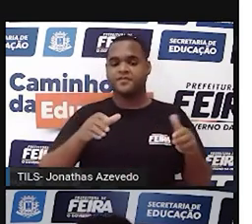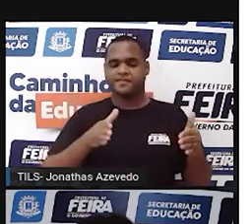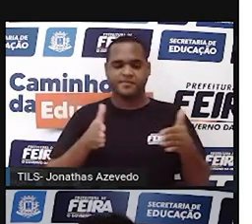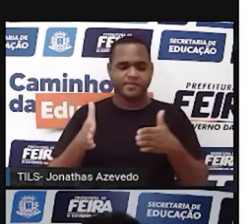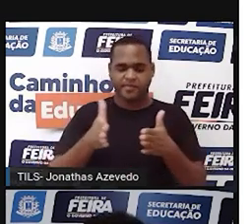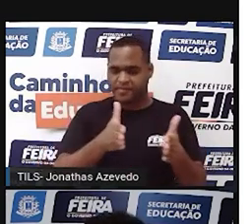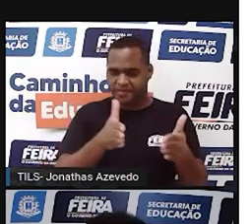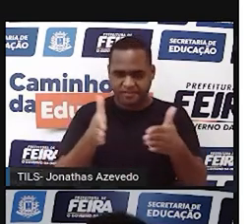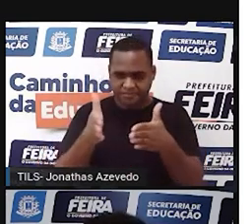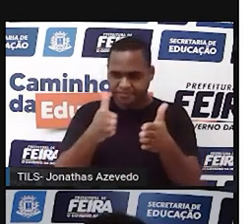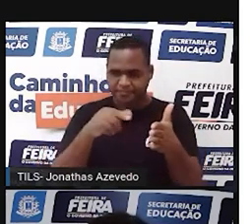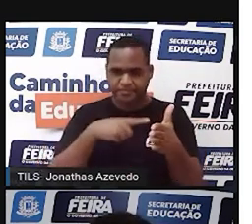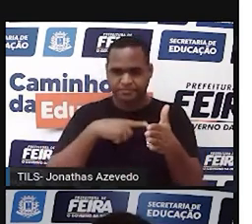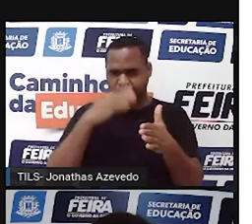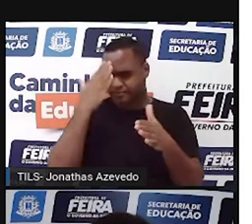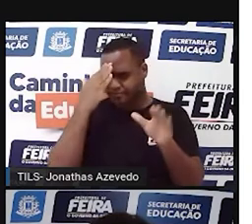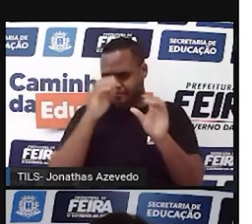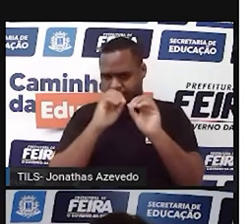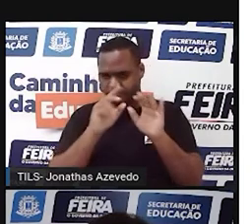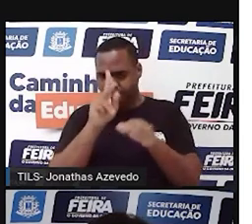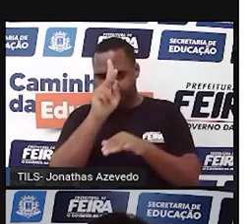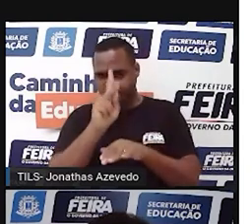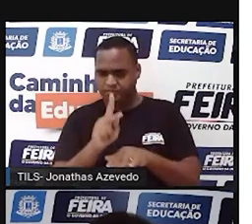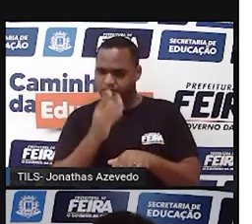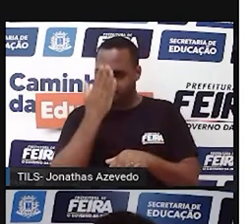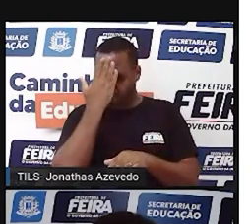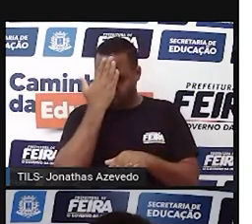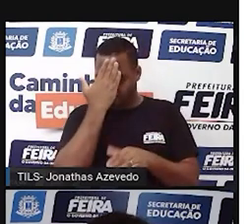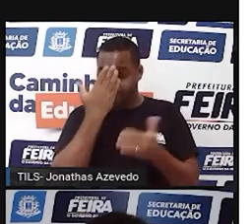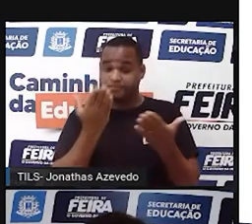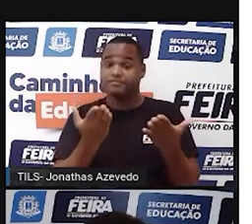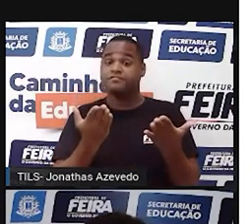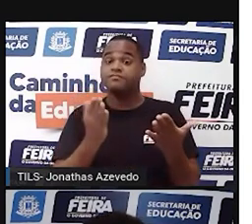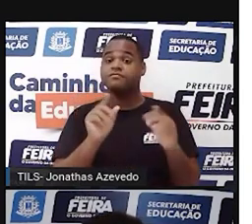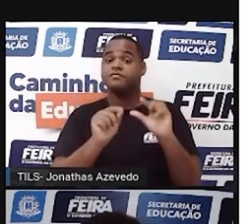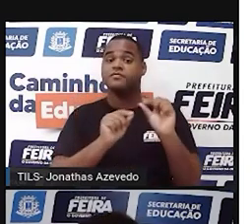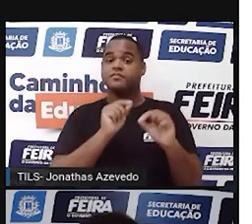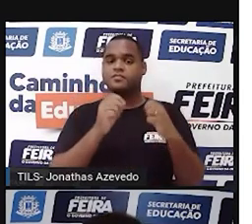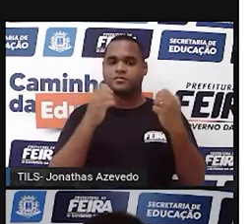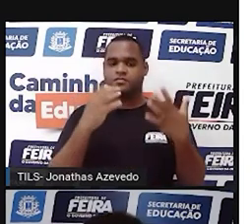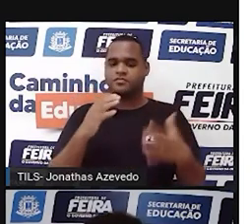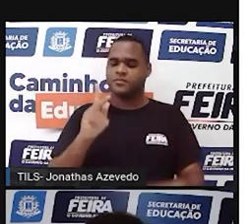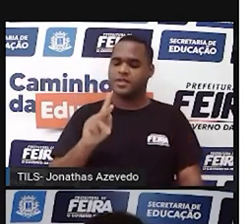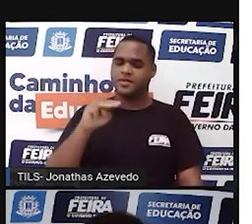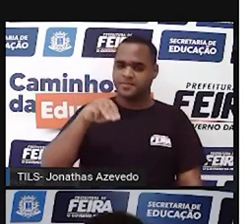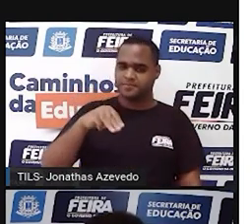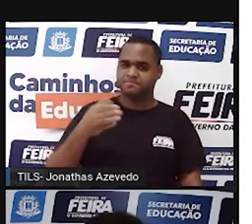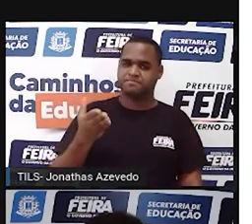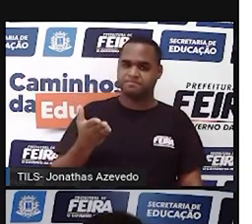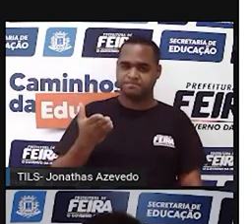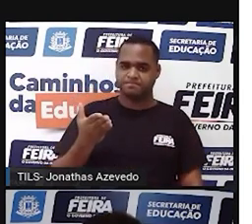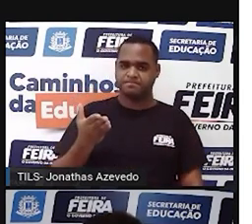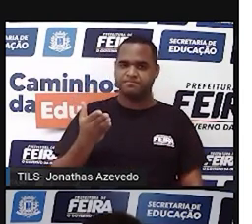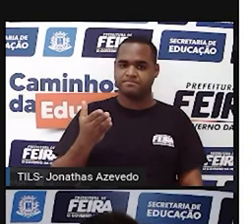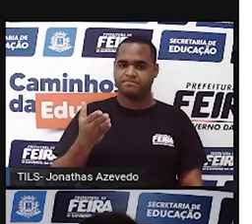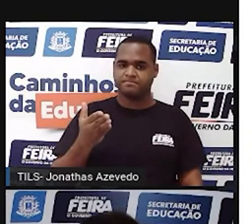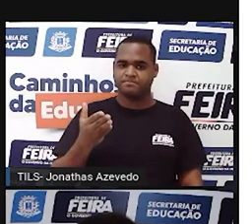né? É claro, você sabe, né, que a forma mais adequada é usar